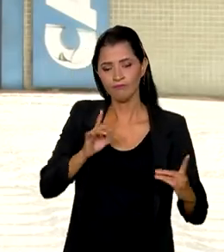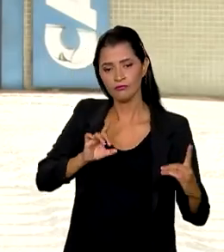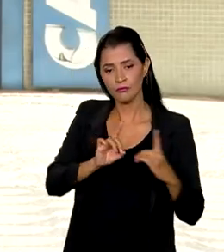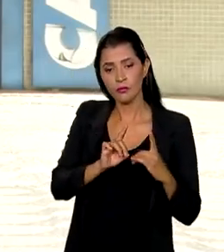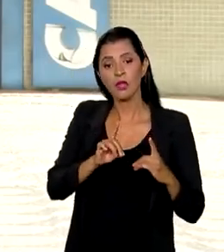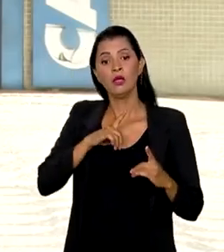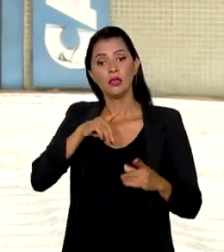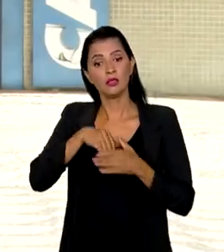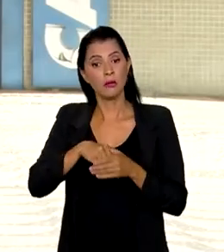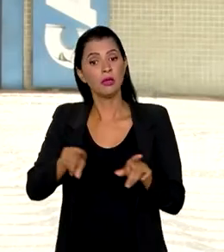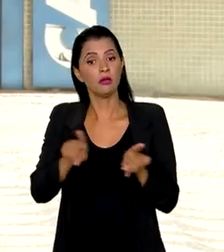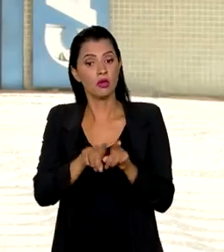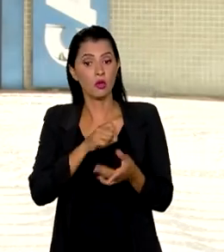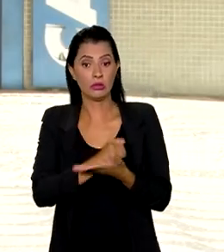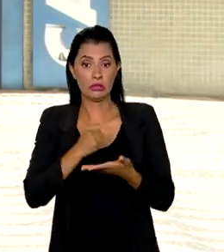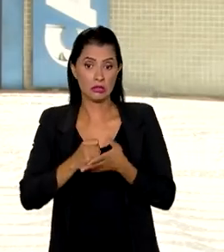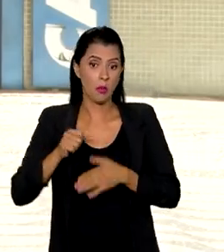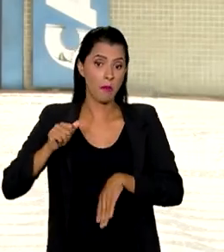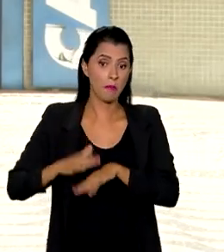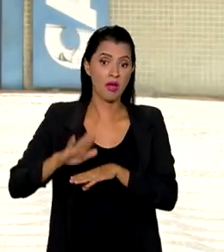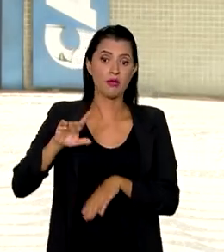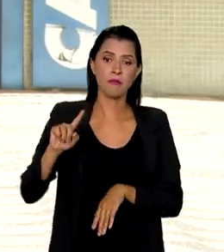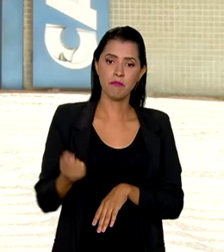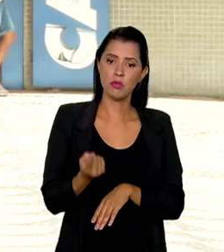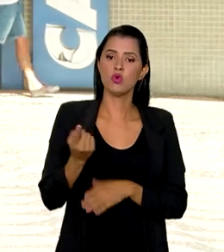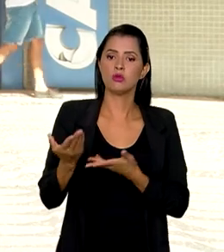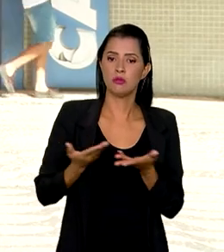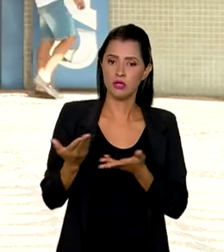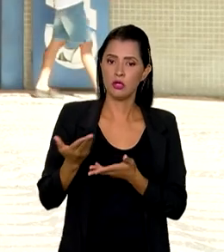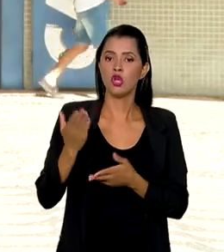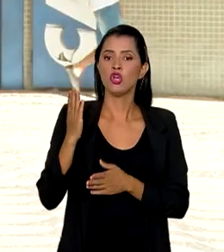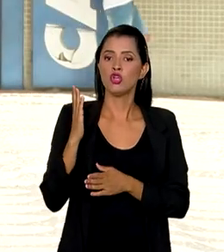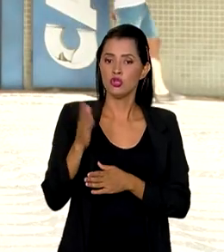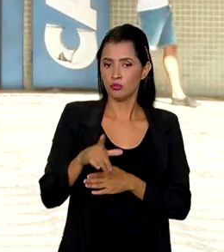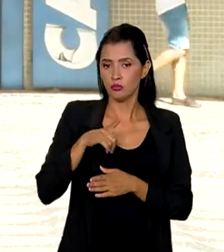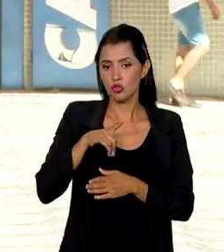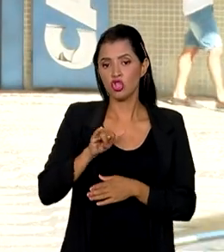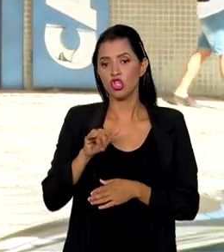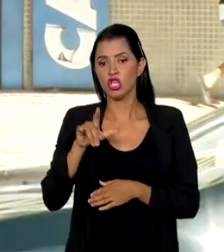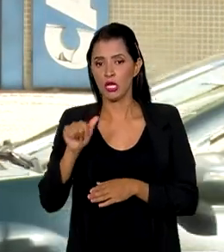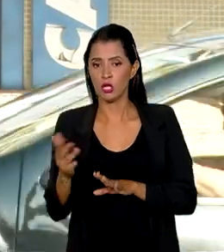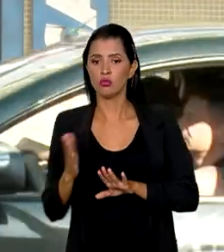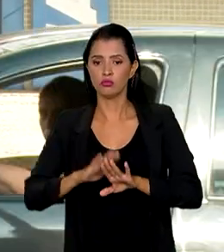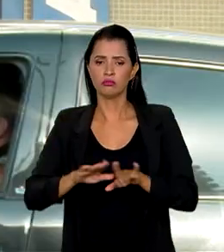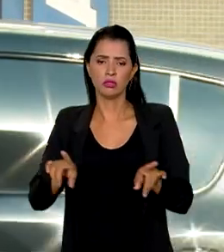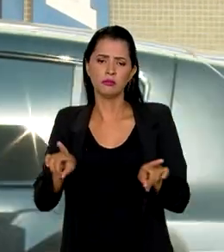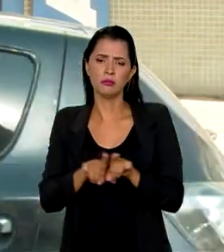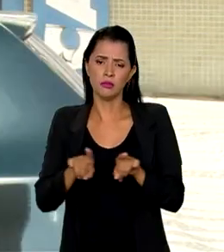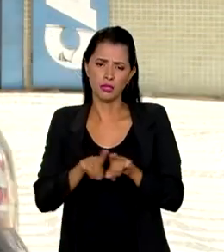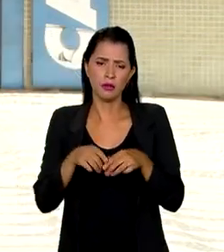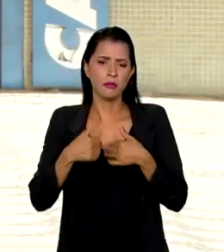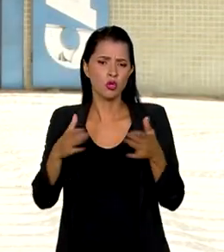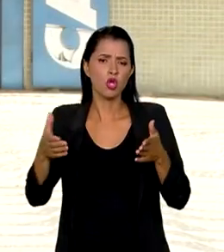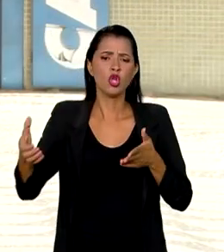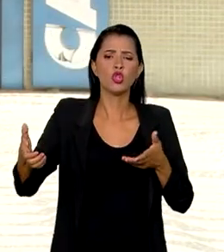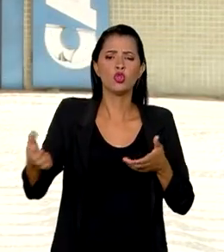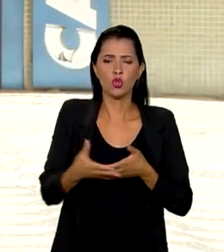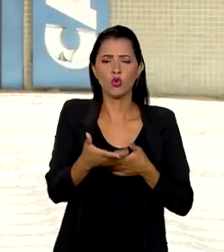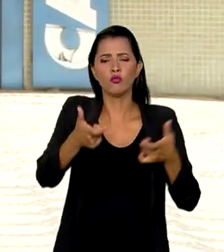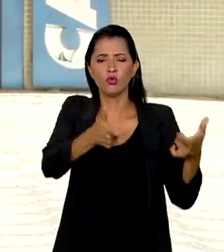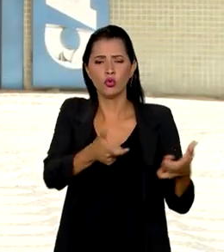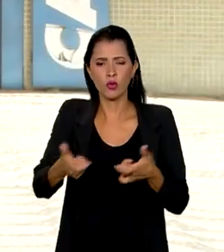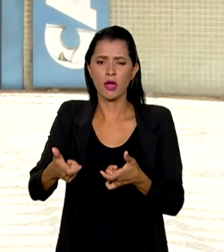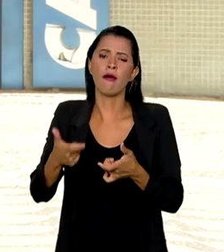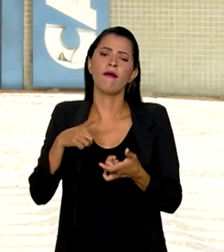a contratação de mais de 1.000 empregados diretos e indiretos, a abertura de novas superintendências regionais e